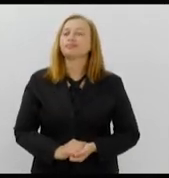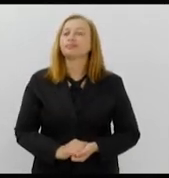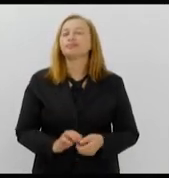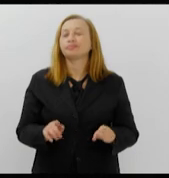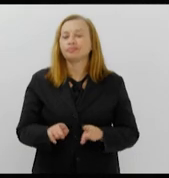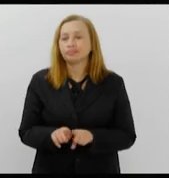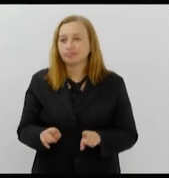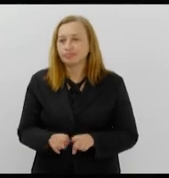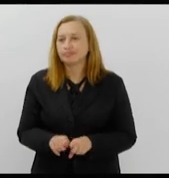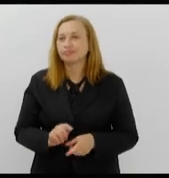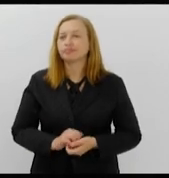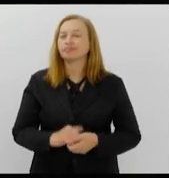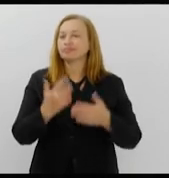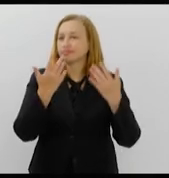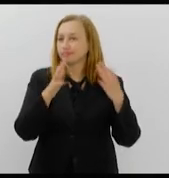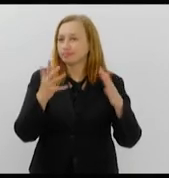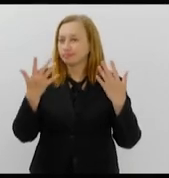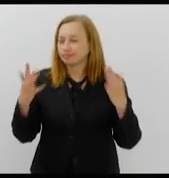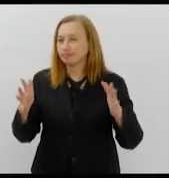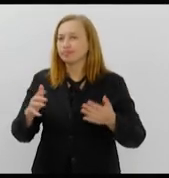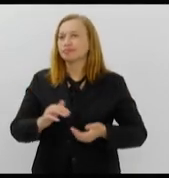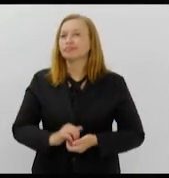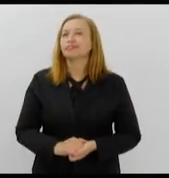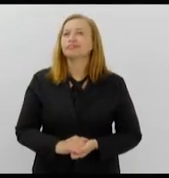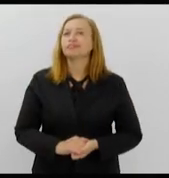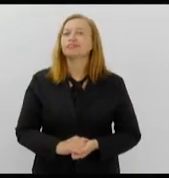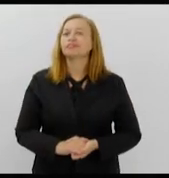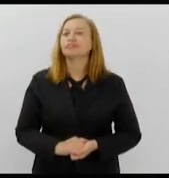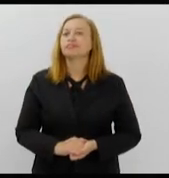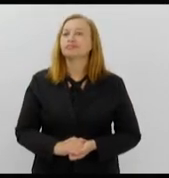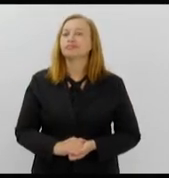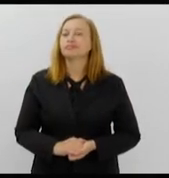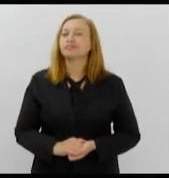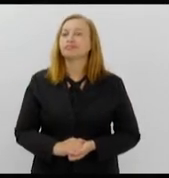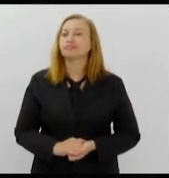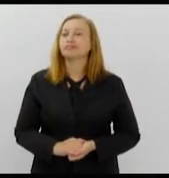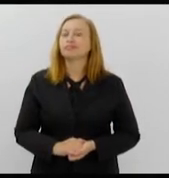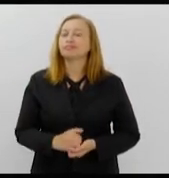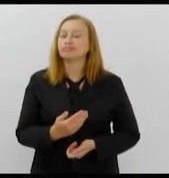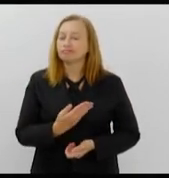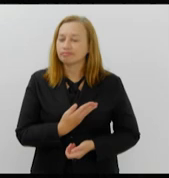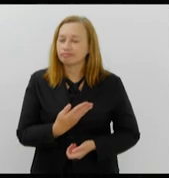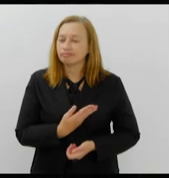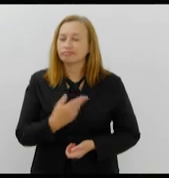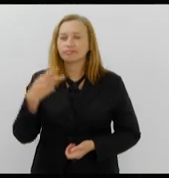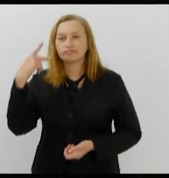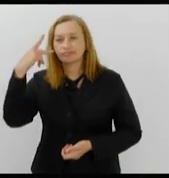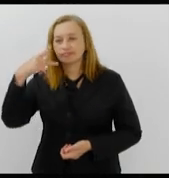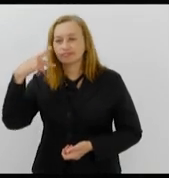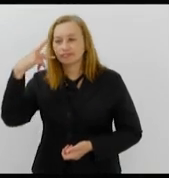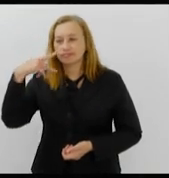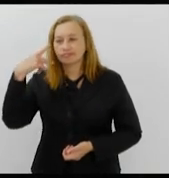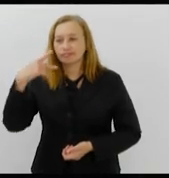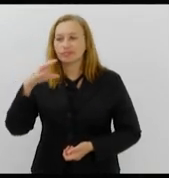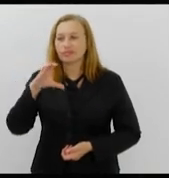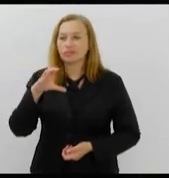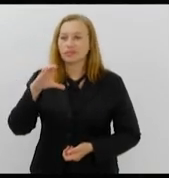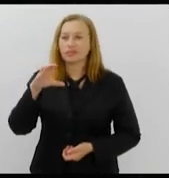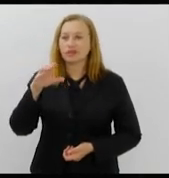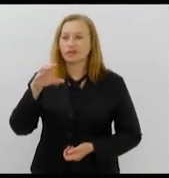aqui parabenizar muito, muito, muito a minha amiga, a vereadora Kátia